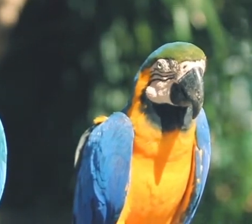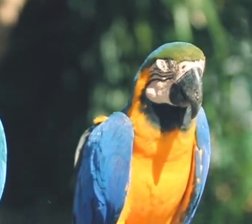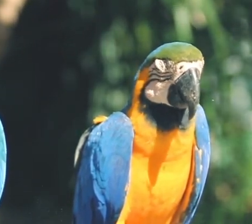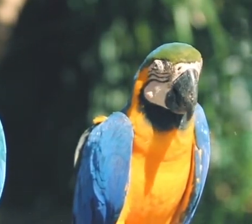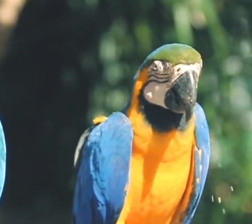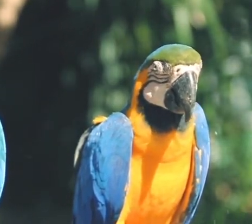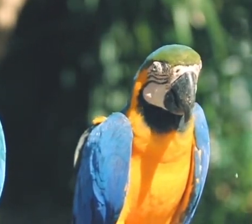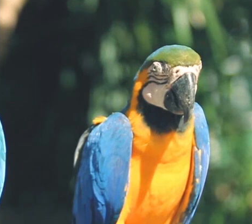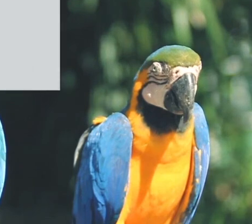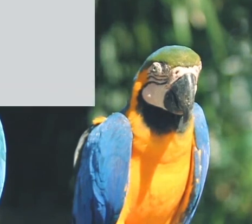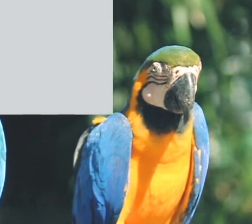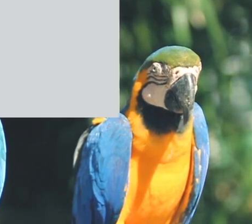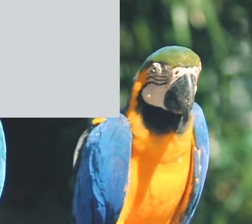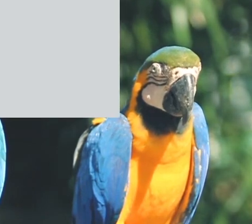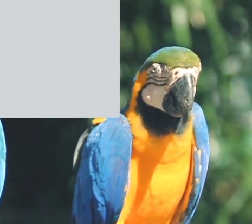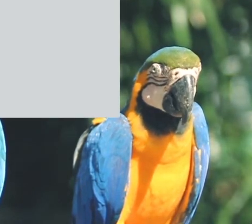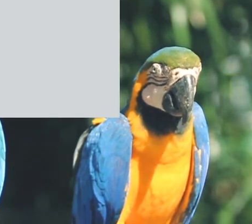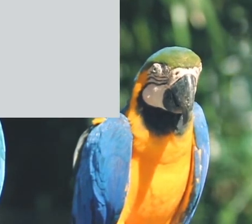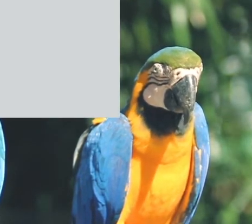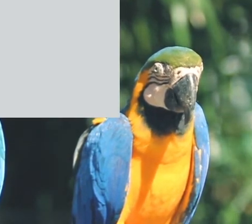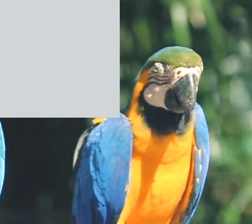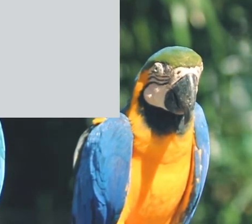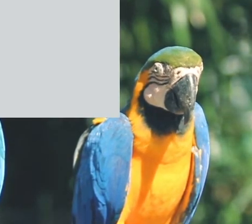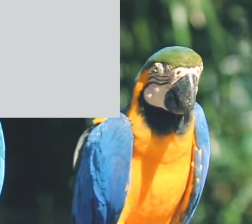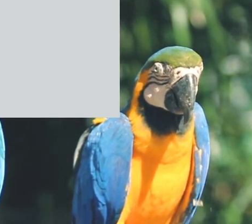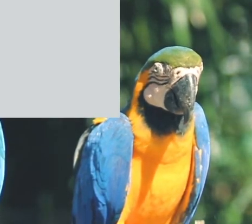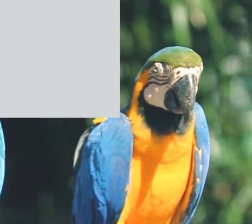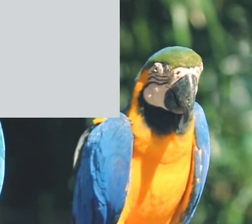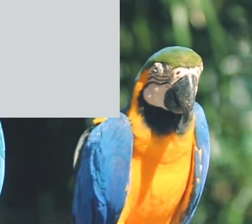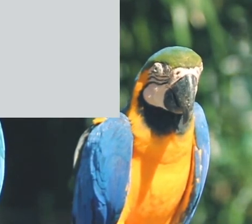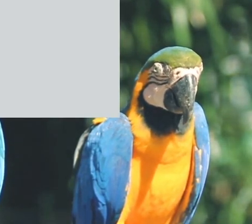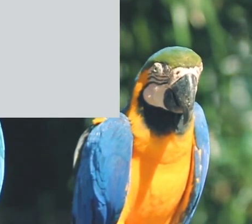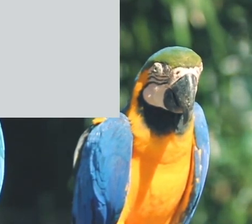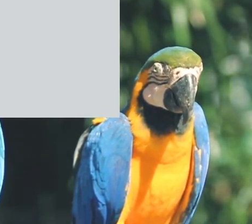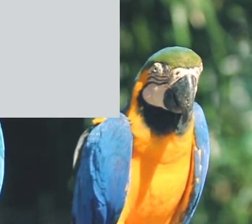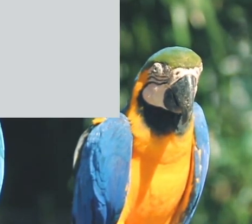Assembleia Legislativa de Mato Grosso do Sul.